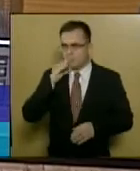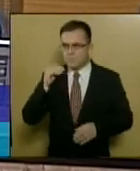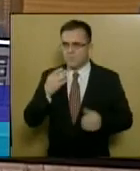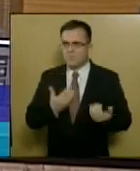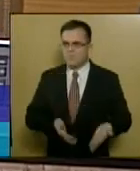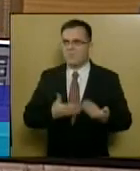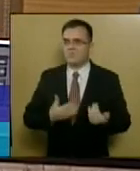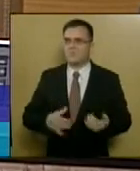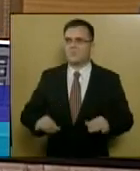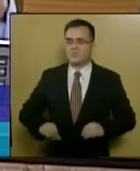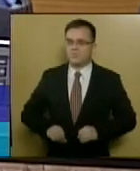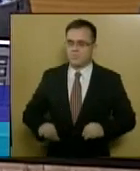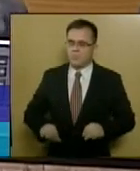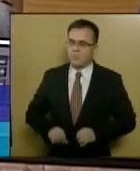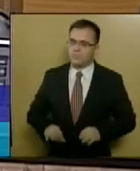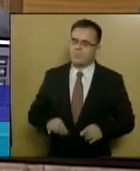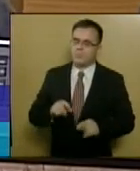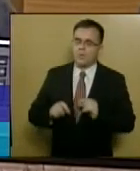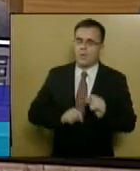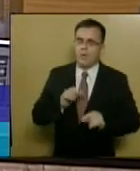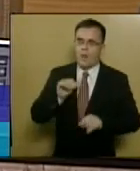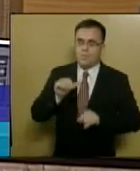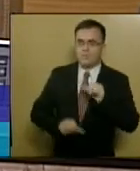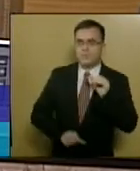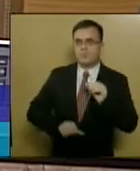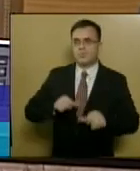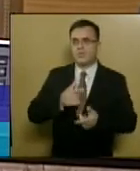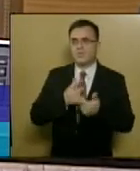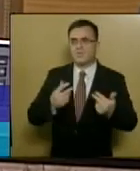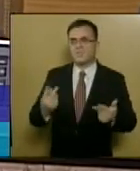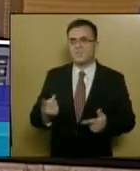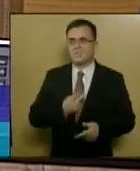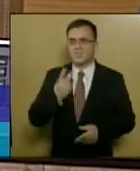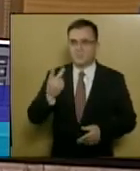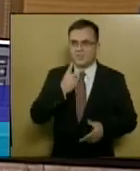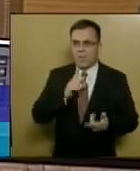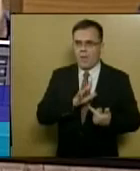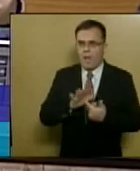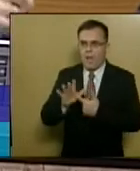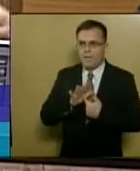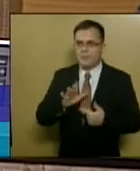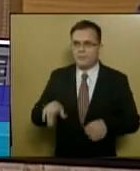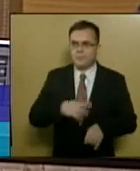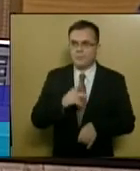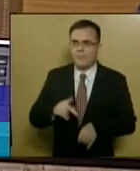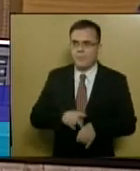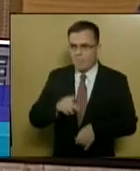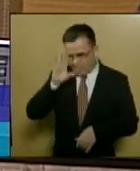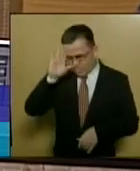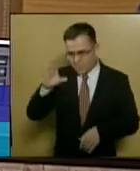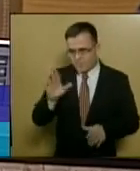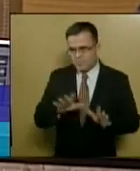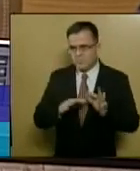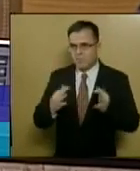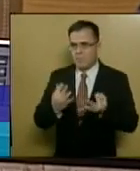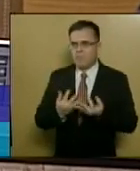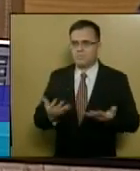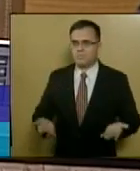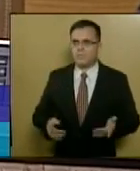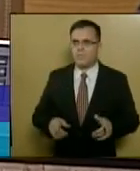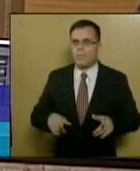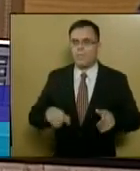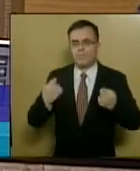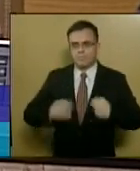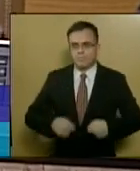juventude, sofrendo muito pela inversão de valores que está se trazendo para esse país, principalmente para as nossas famílias. Que nós temos que